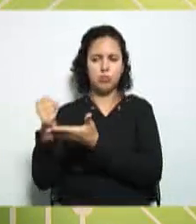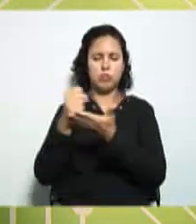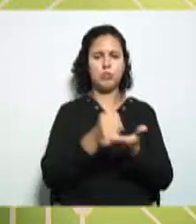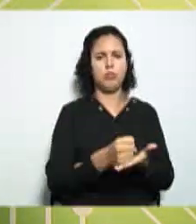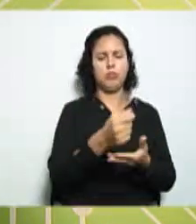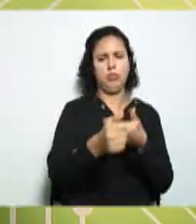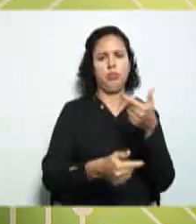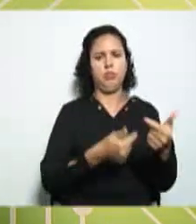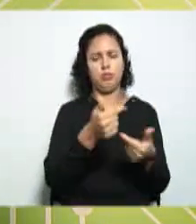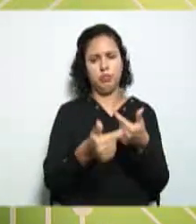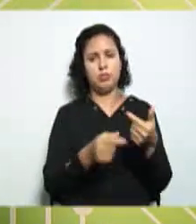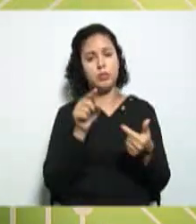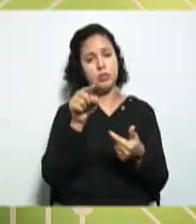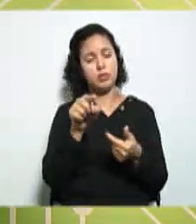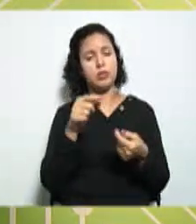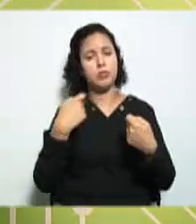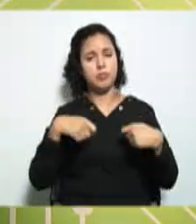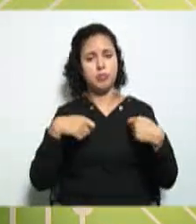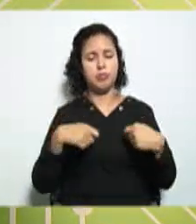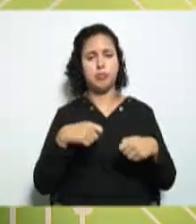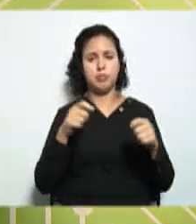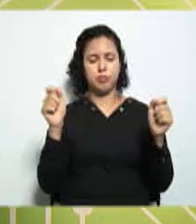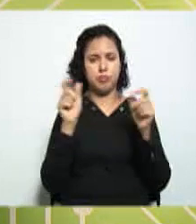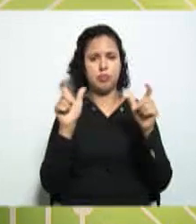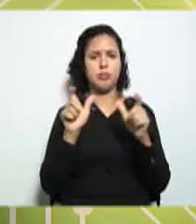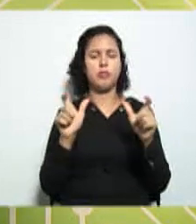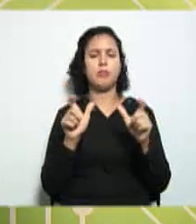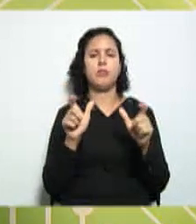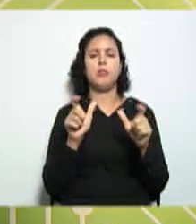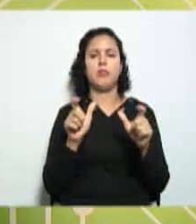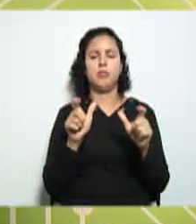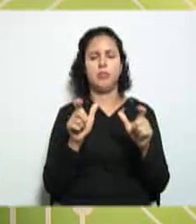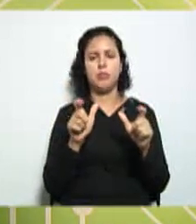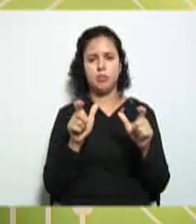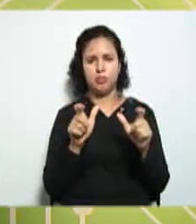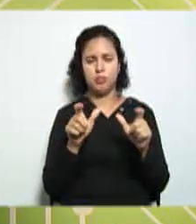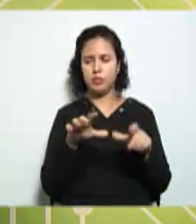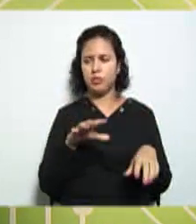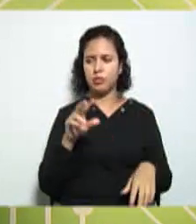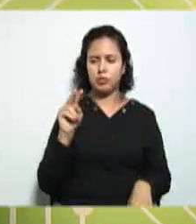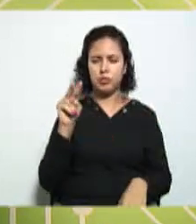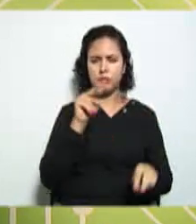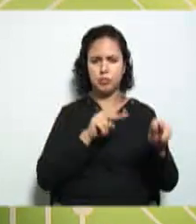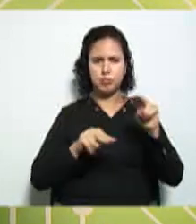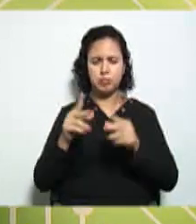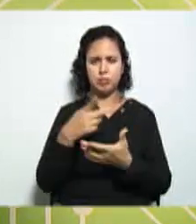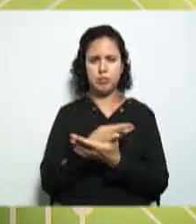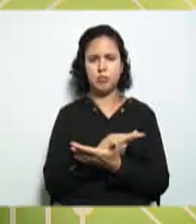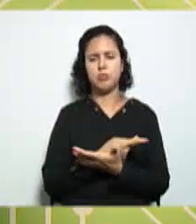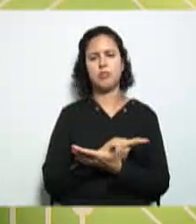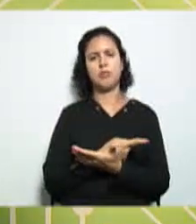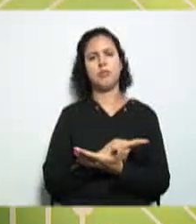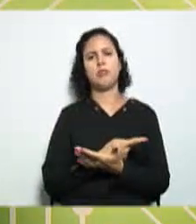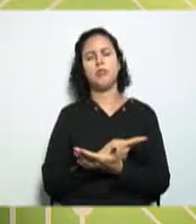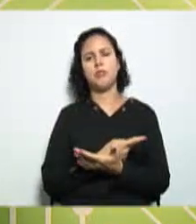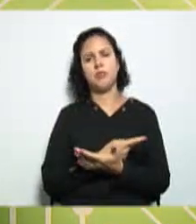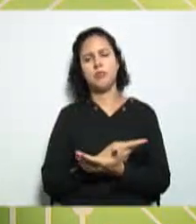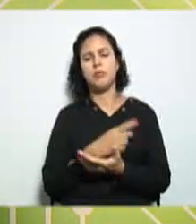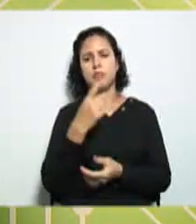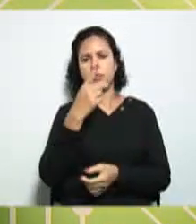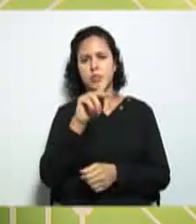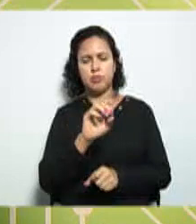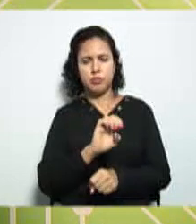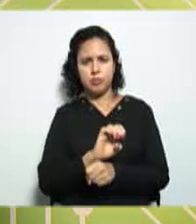aí ligado, né, em tudo que está acontecendo em sua volta, em tudo que está acontecendo no seu estado, para